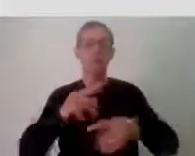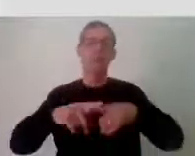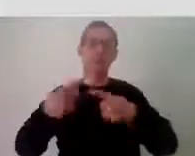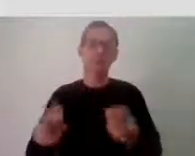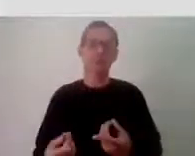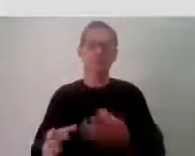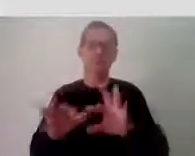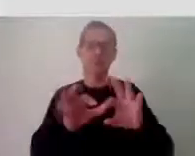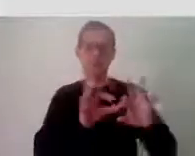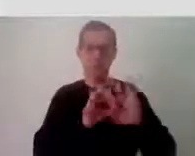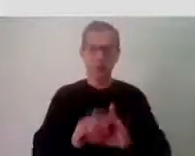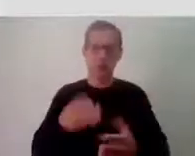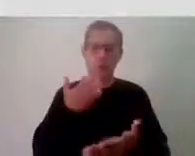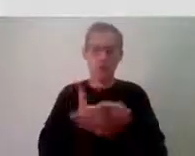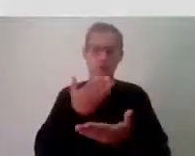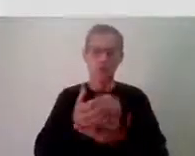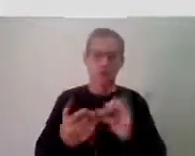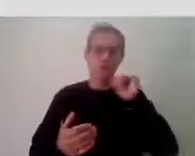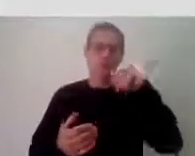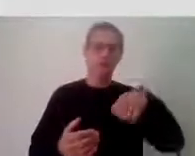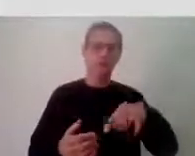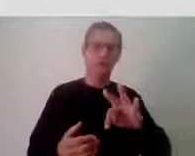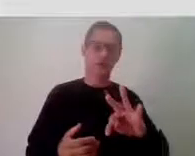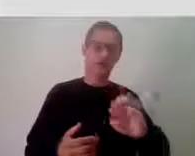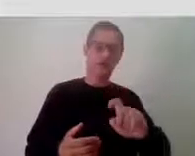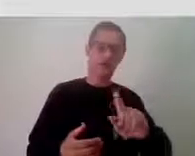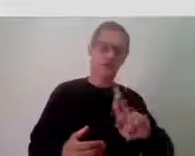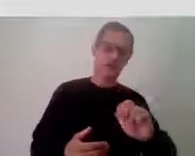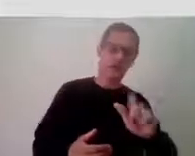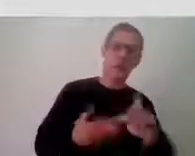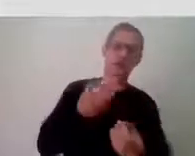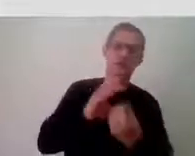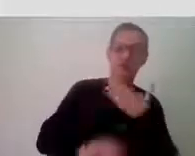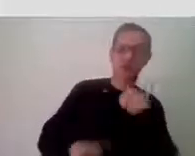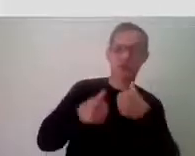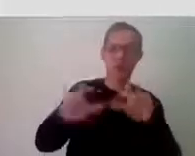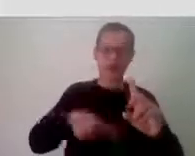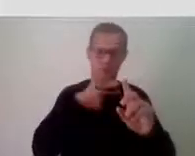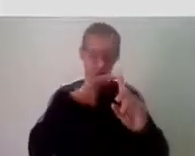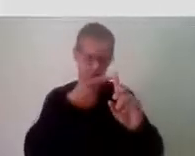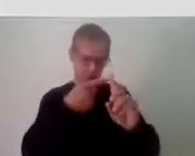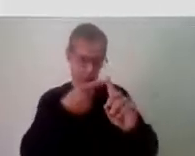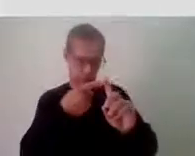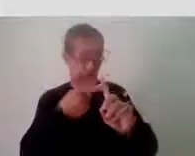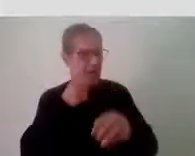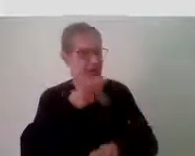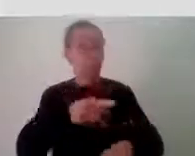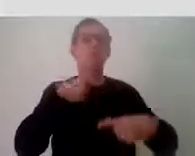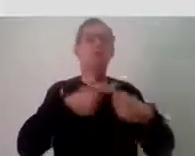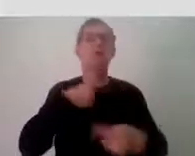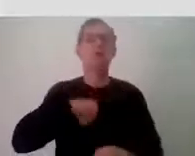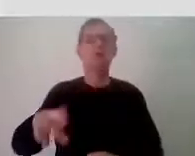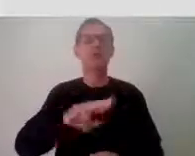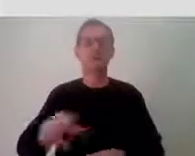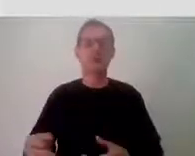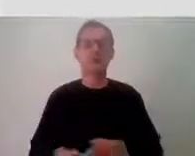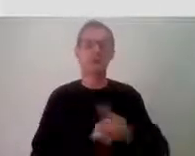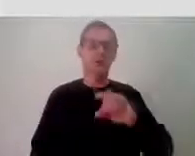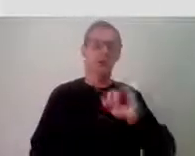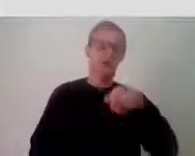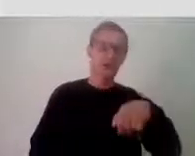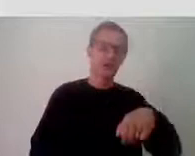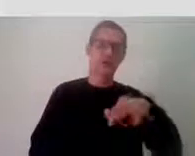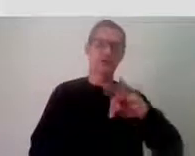as integrais, né, o estudo das integrais surgiram justamente para isso. Ah, professora, mas por que eu vou usar integral? Aqui eu